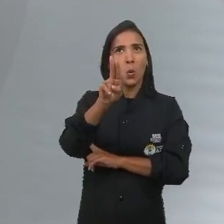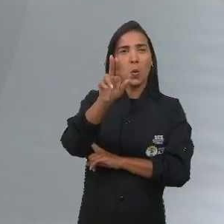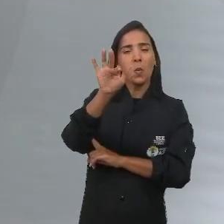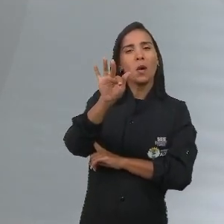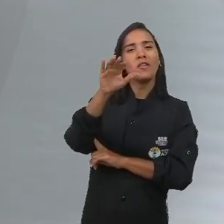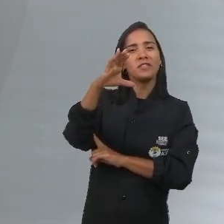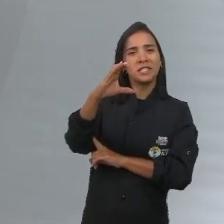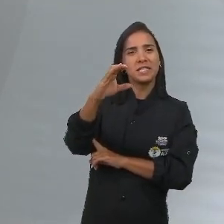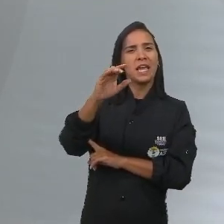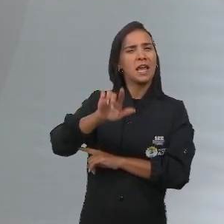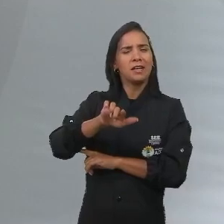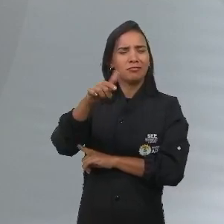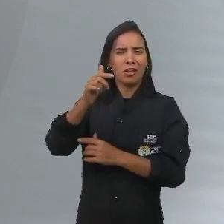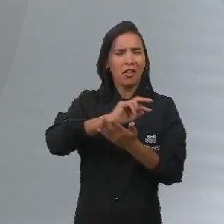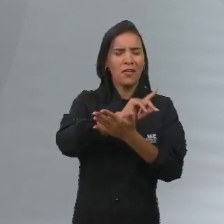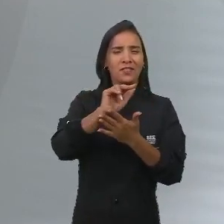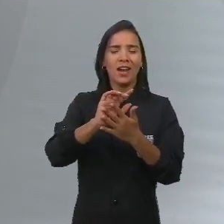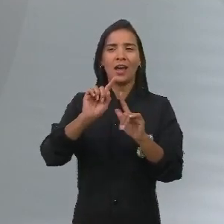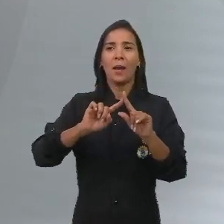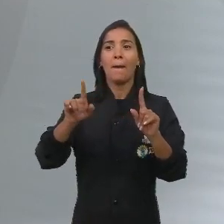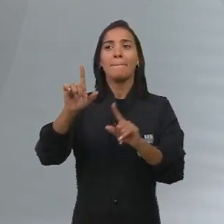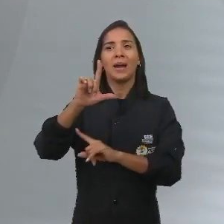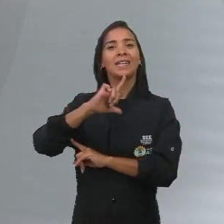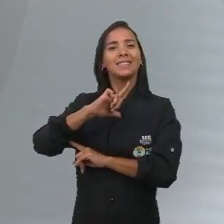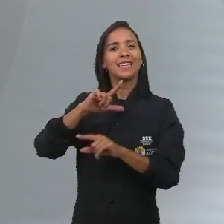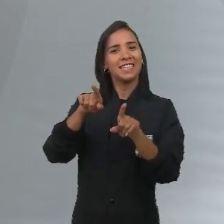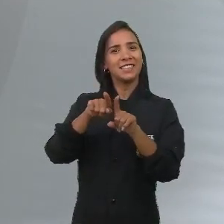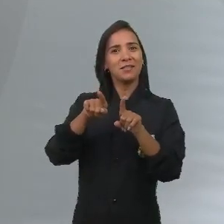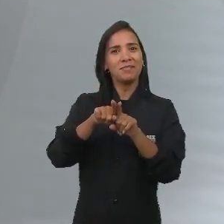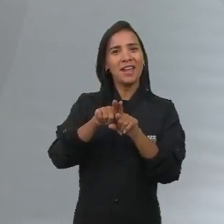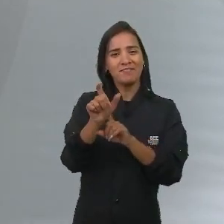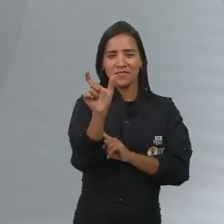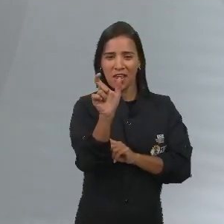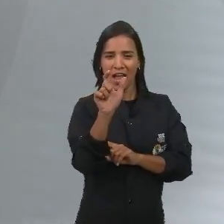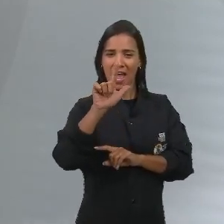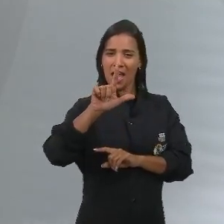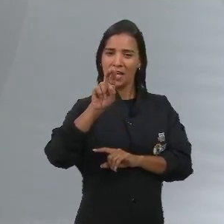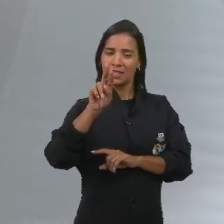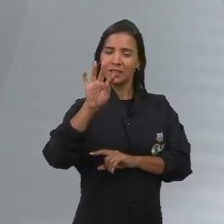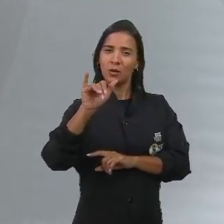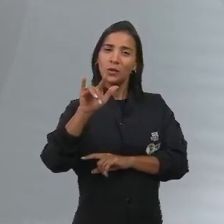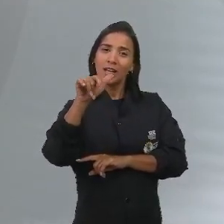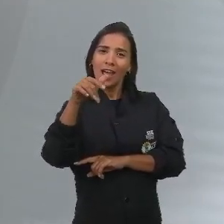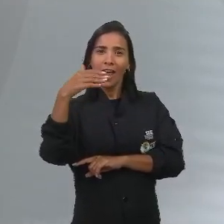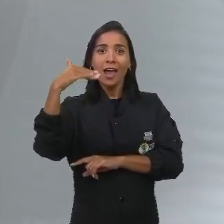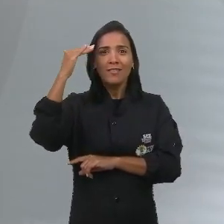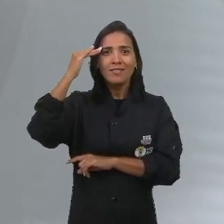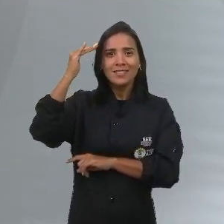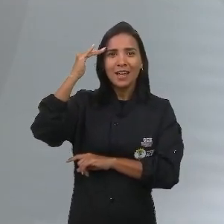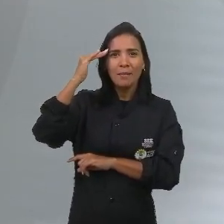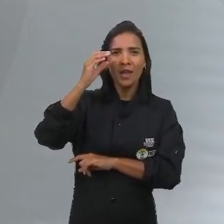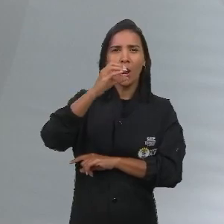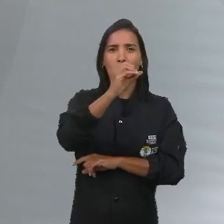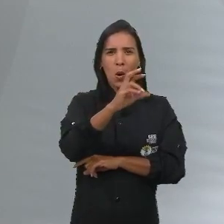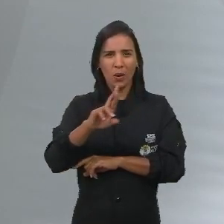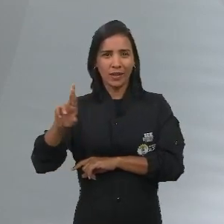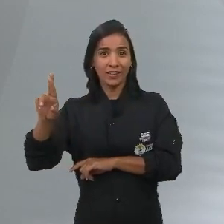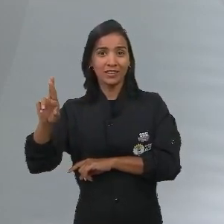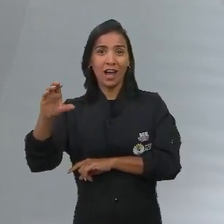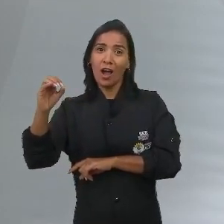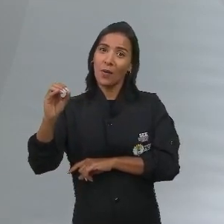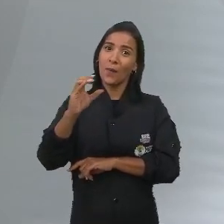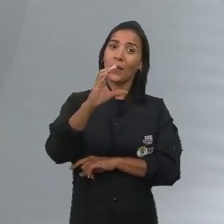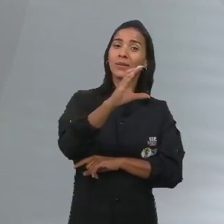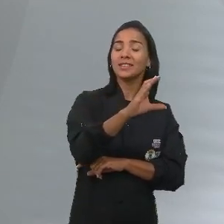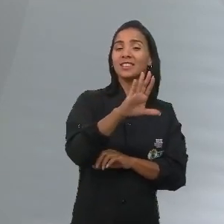da luta, ela vai ser um conhecimento, vai ser um saber. Por exemplo, é um saber oriental, é um saber